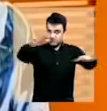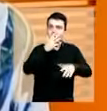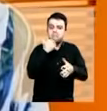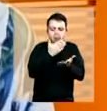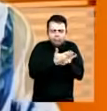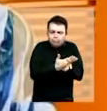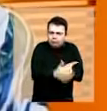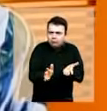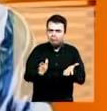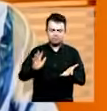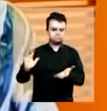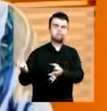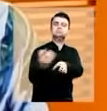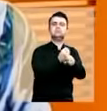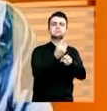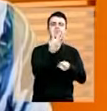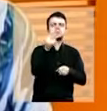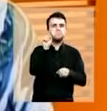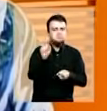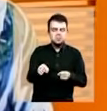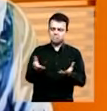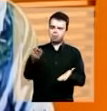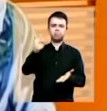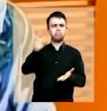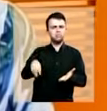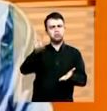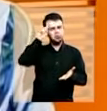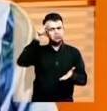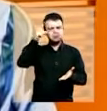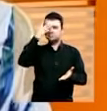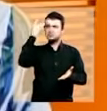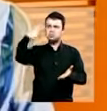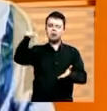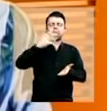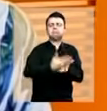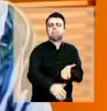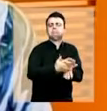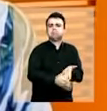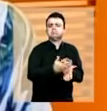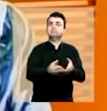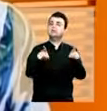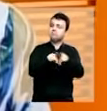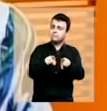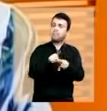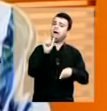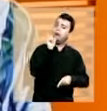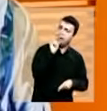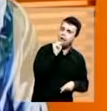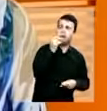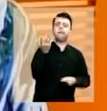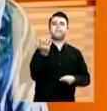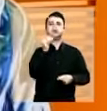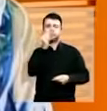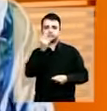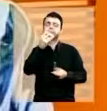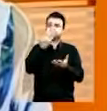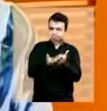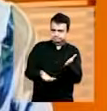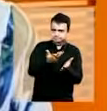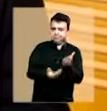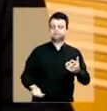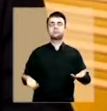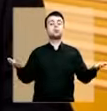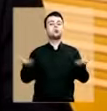no Brasil, 41 mil toneladas de alimentos vão para o lixo todos os dias. Ainda temos as perdas de água e